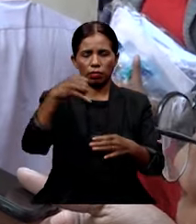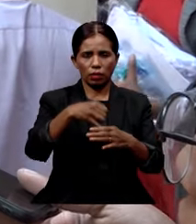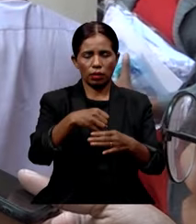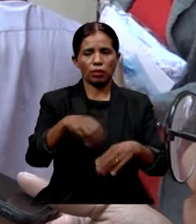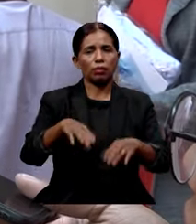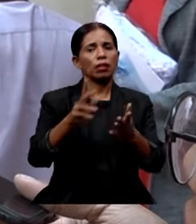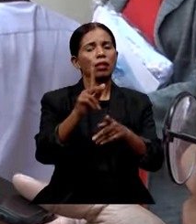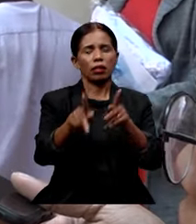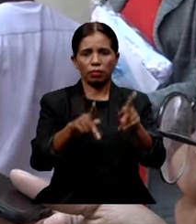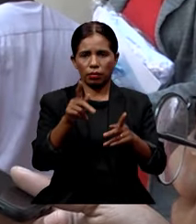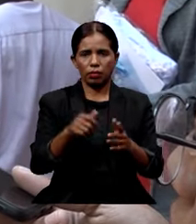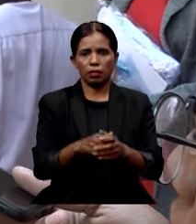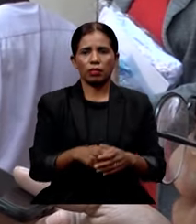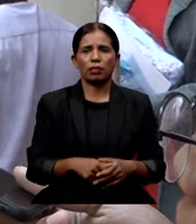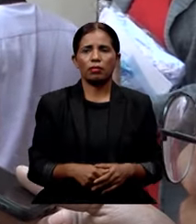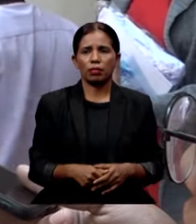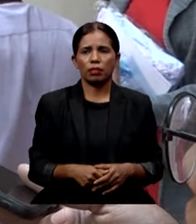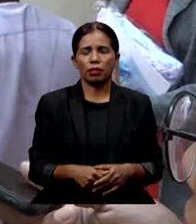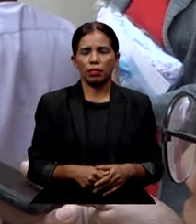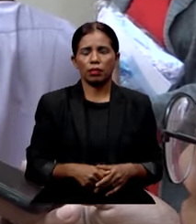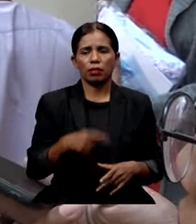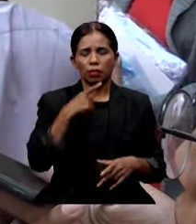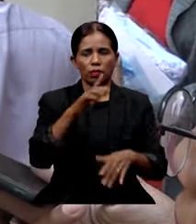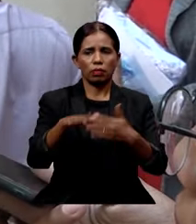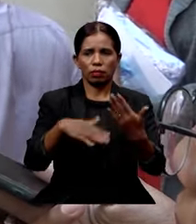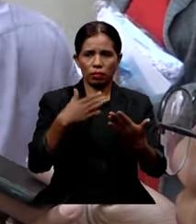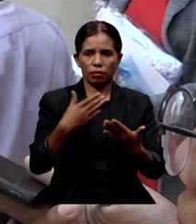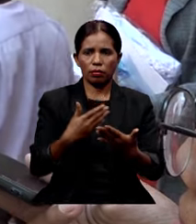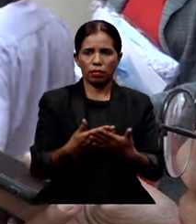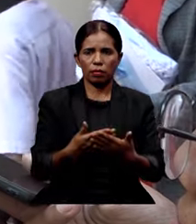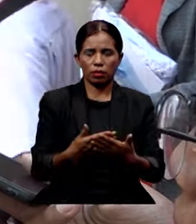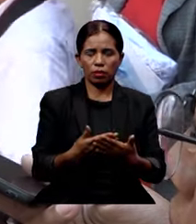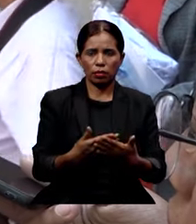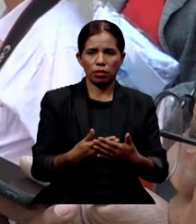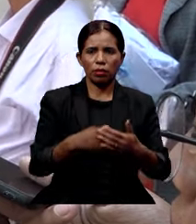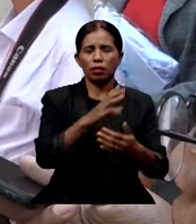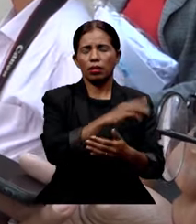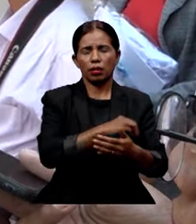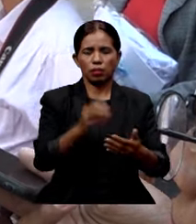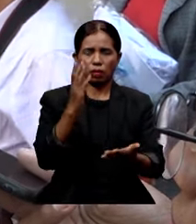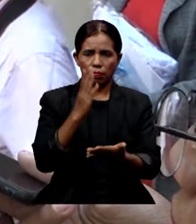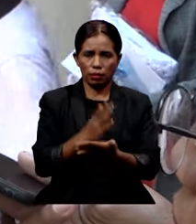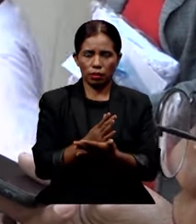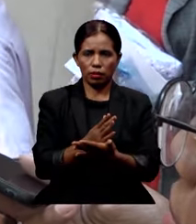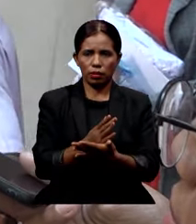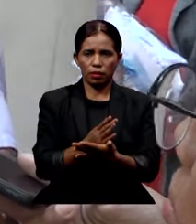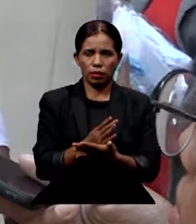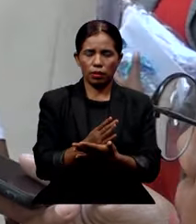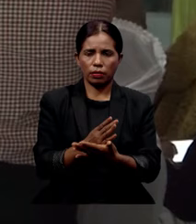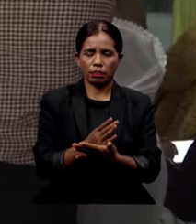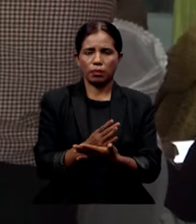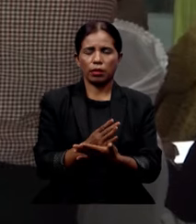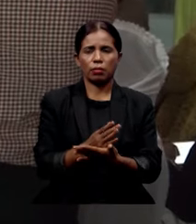então provedor apoio esforço todo nebeke halo a tu combate tráfico